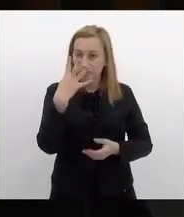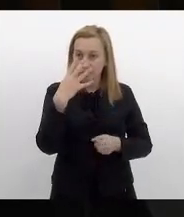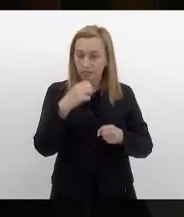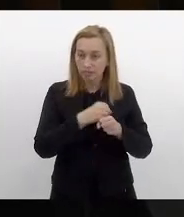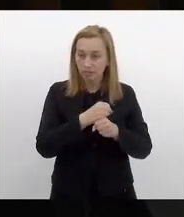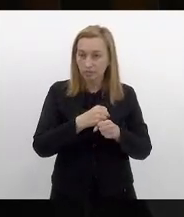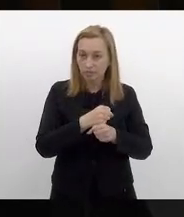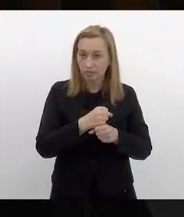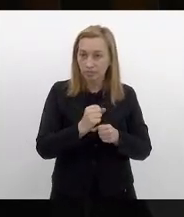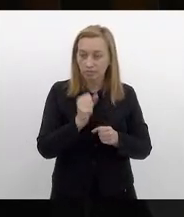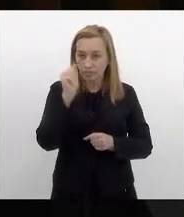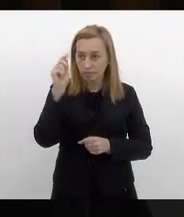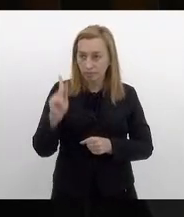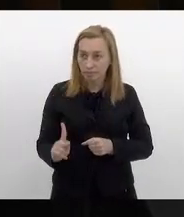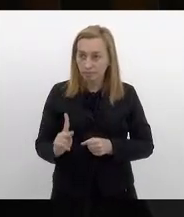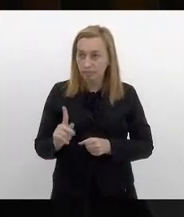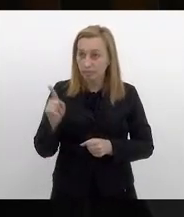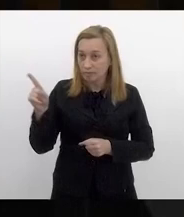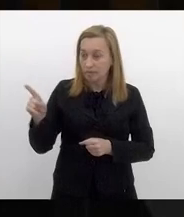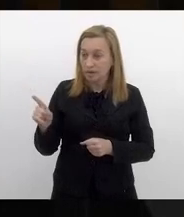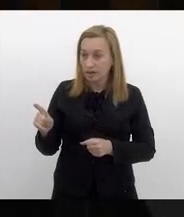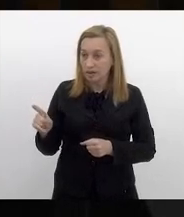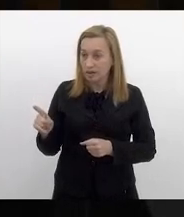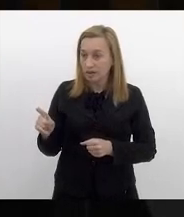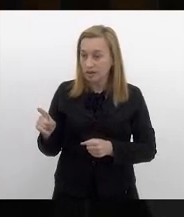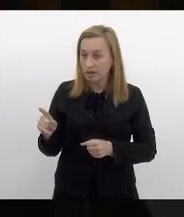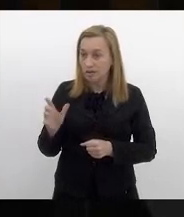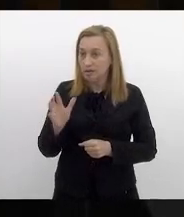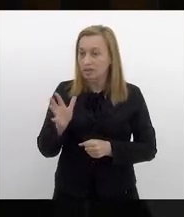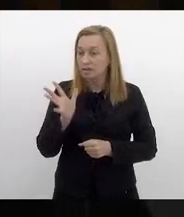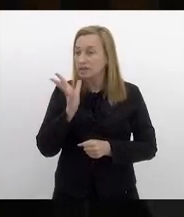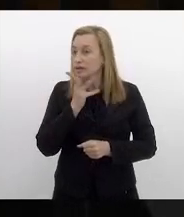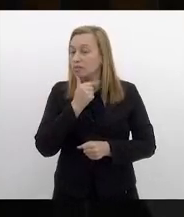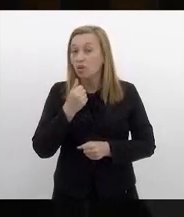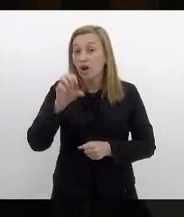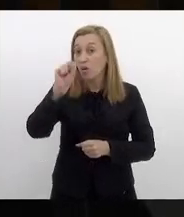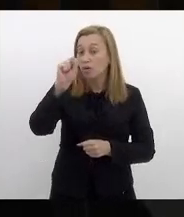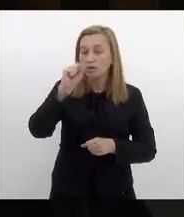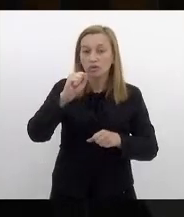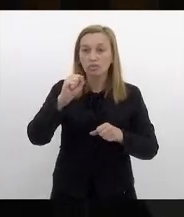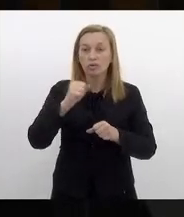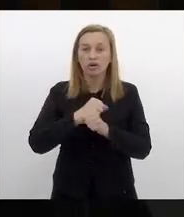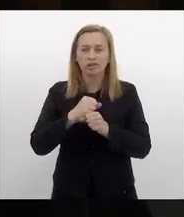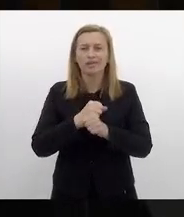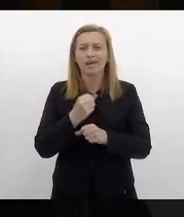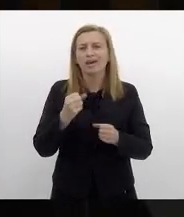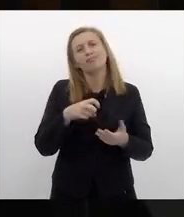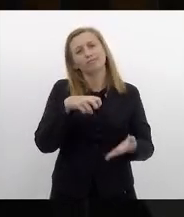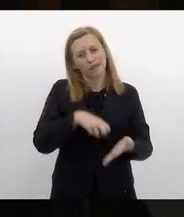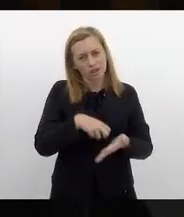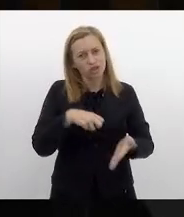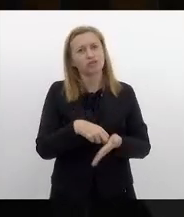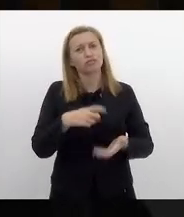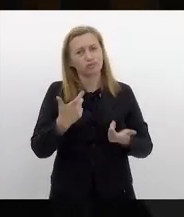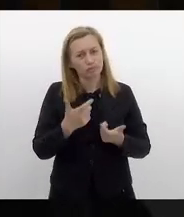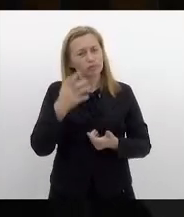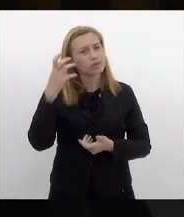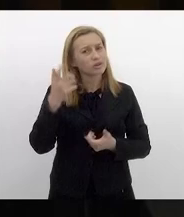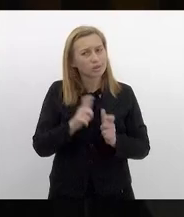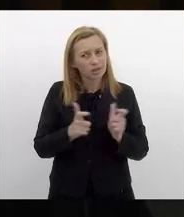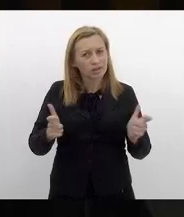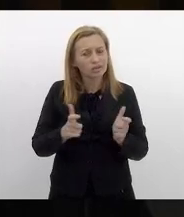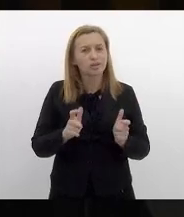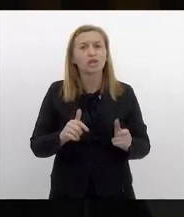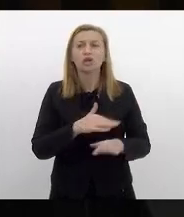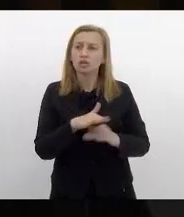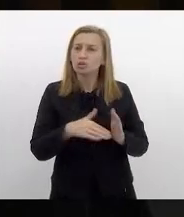se aposentar, ela iria levar 8 anos. Isso é um castigo imenso. E todos